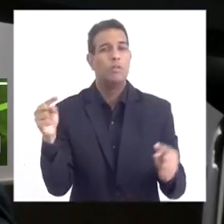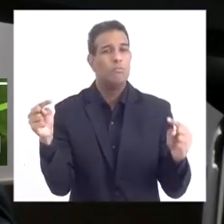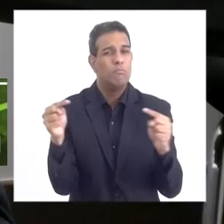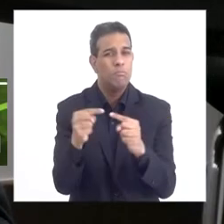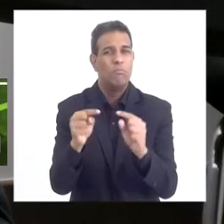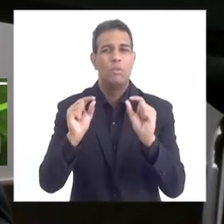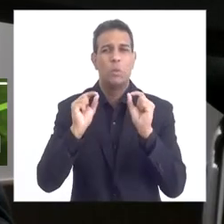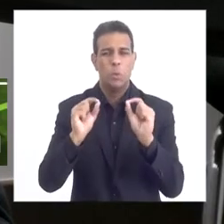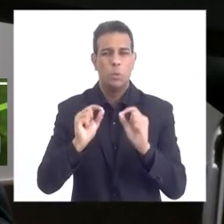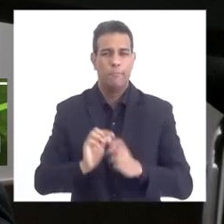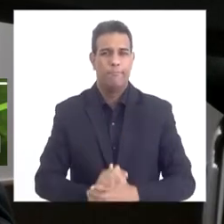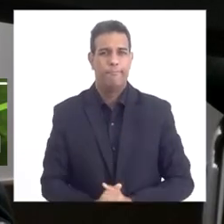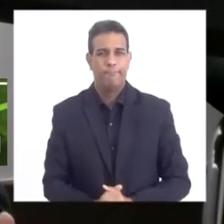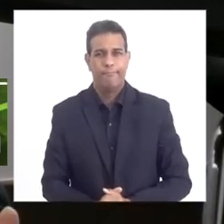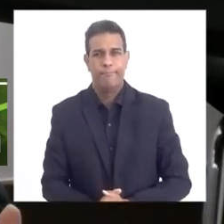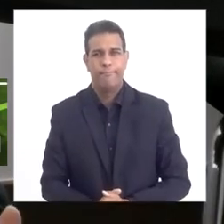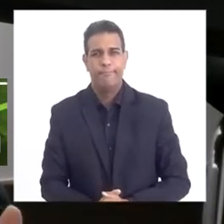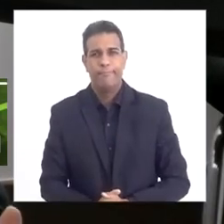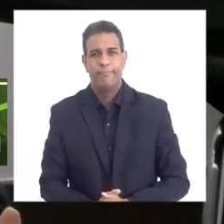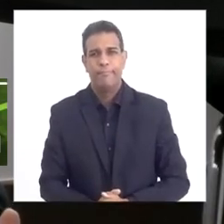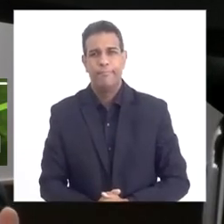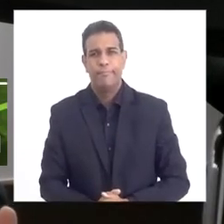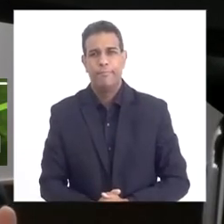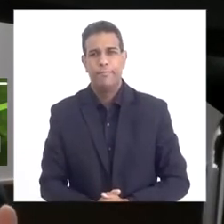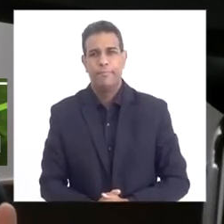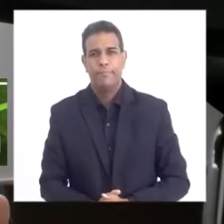Registrar que,